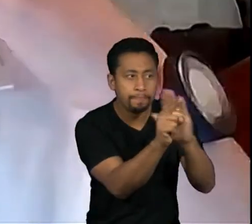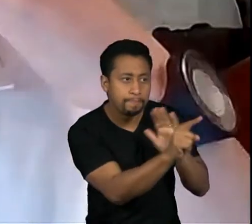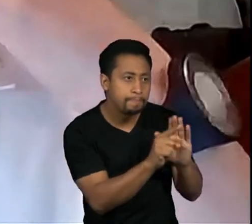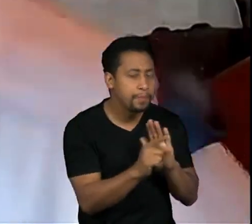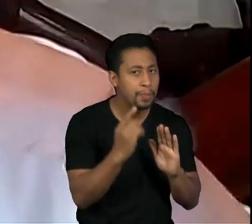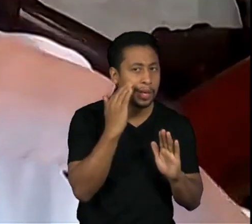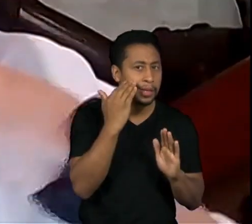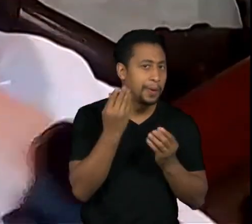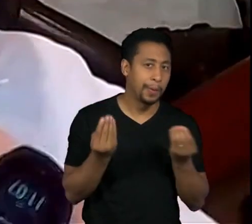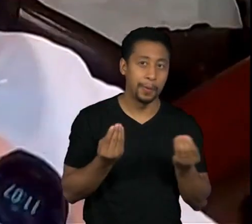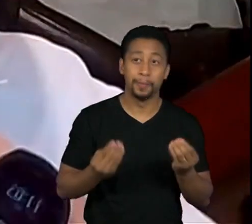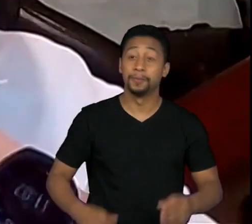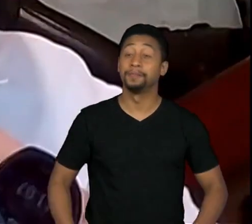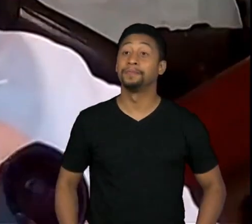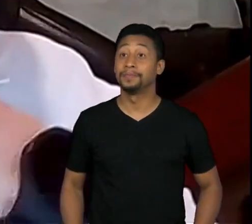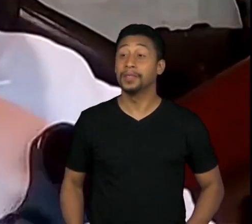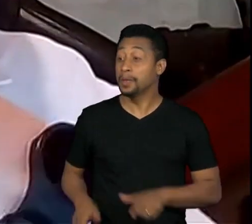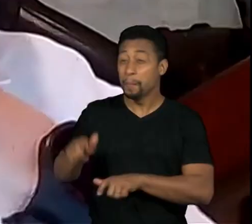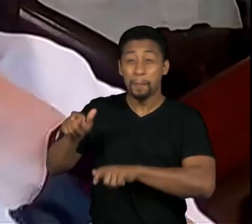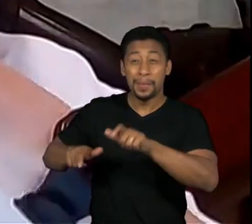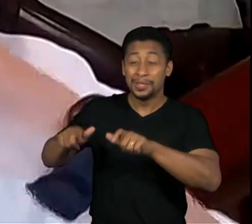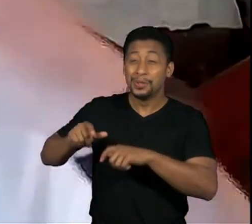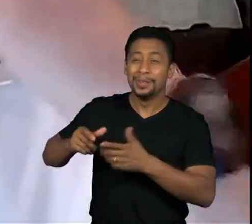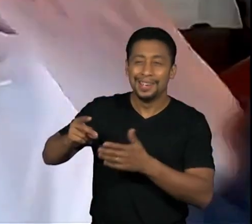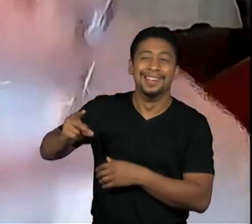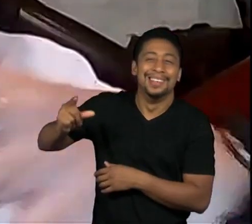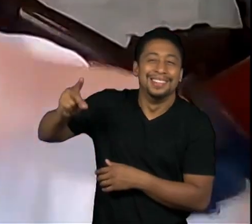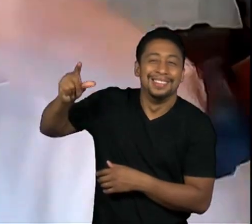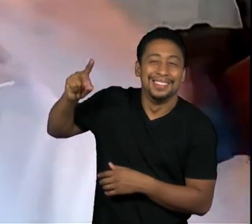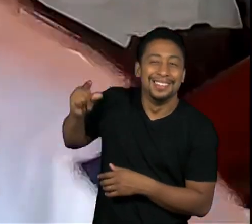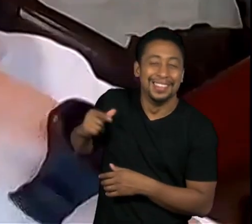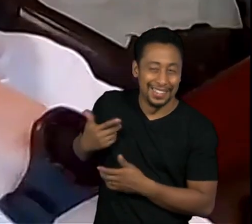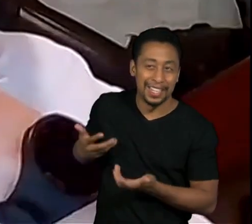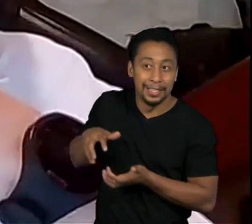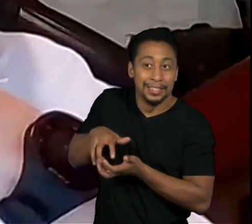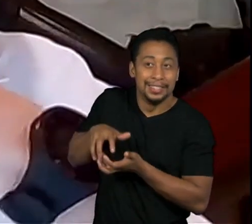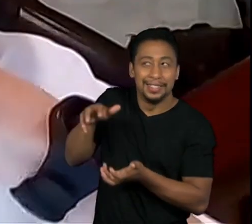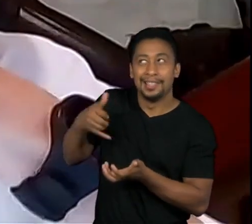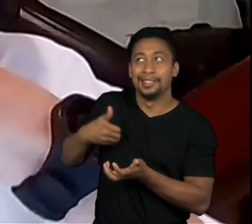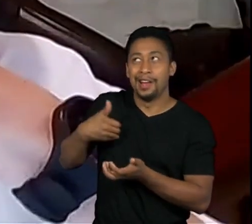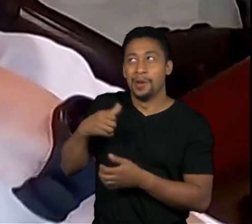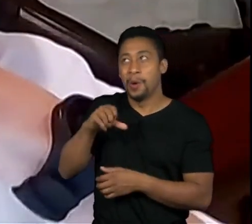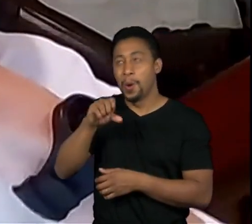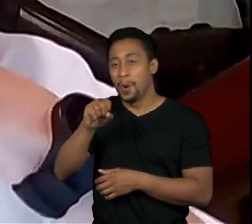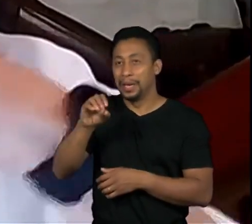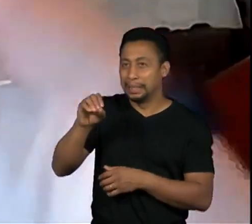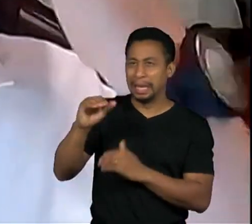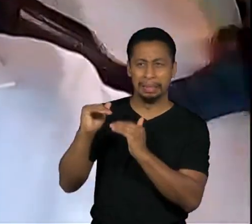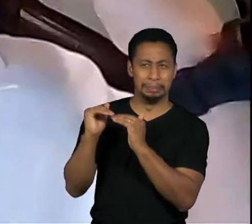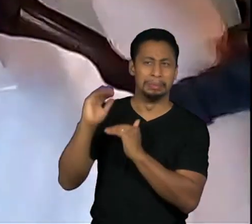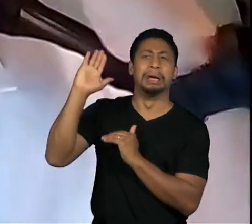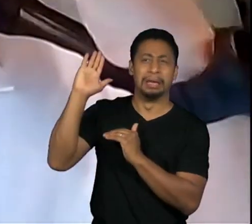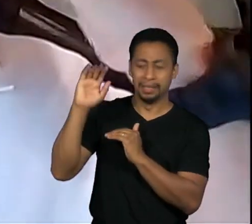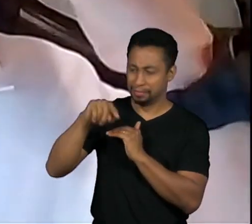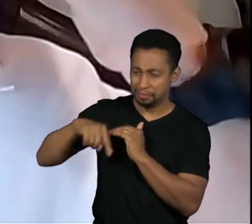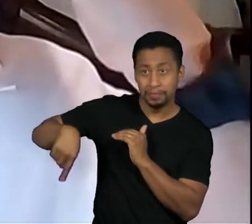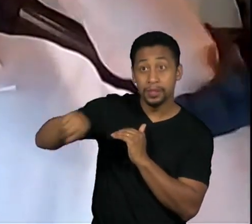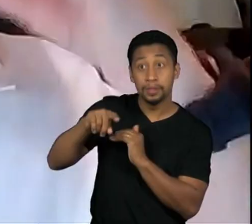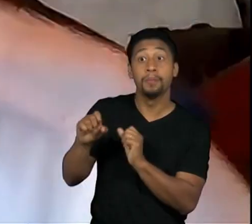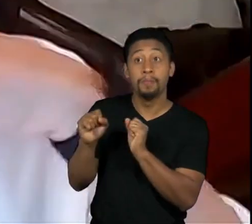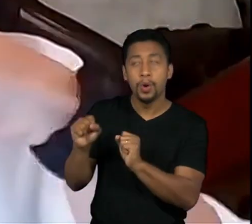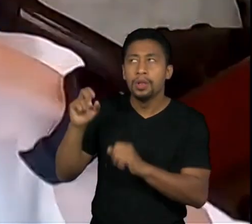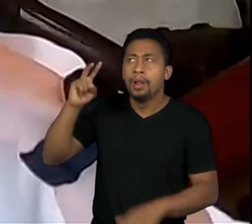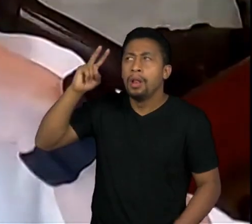O pessoal mais antigo são os anciões, né? O pessoalzinho ali dos seus 80 e algo para cima, que possam resgatar